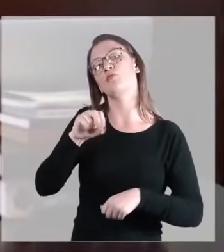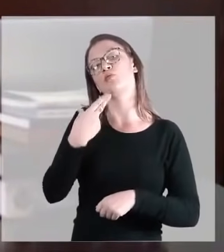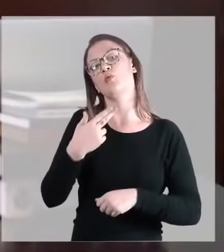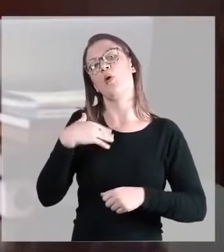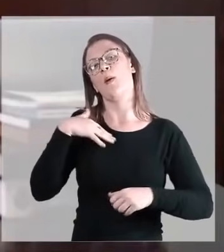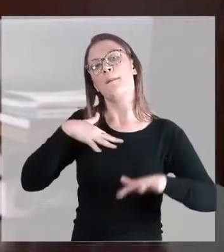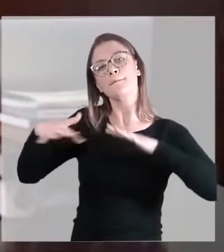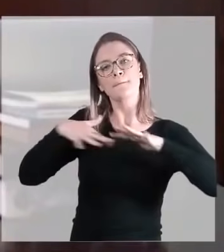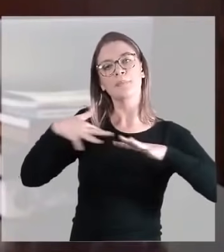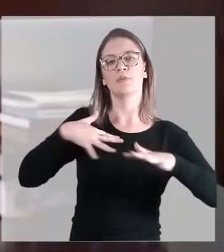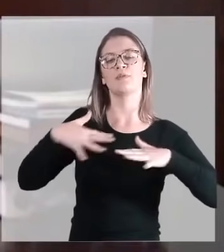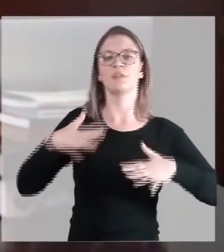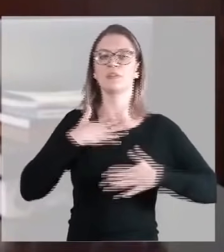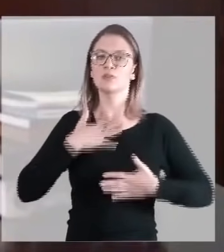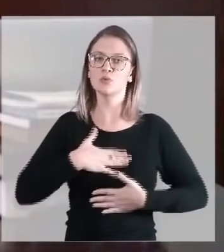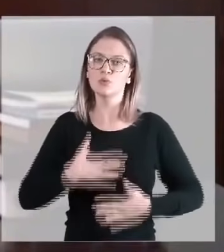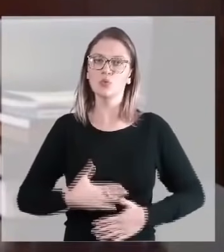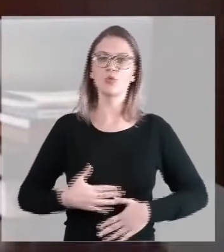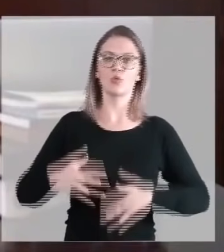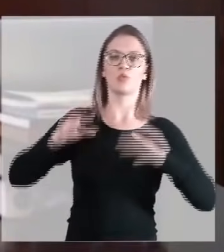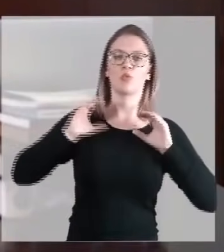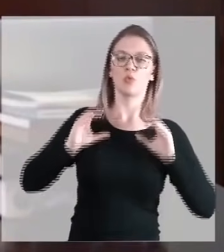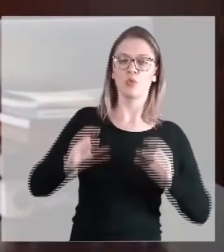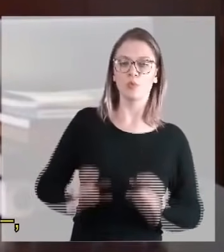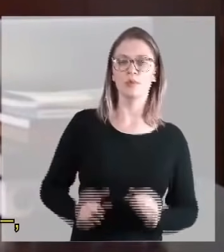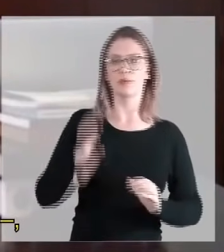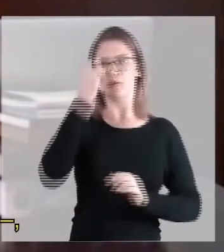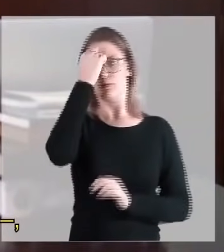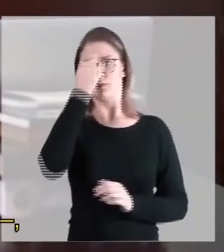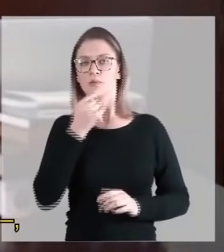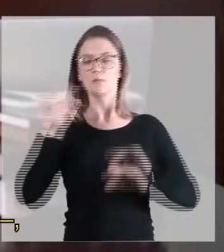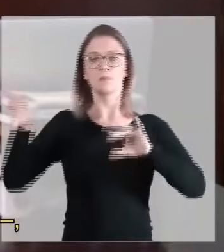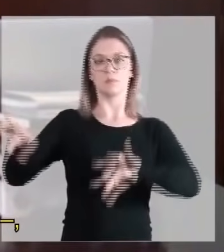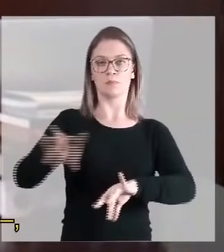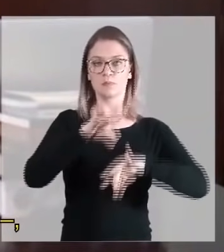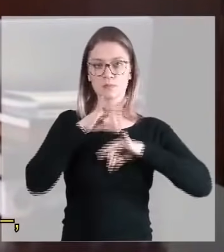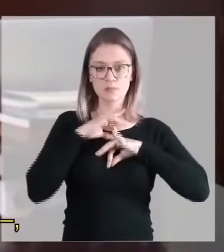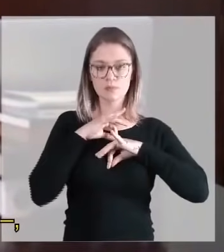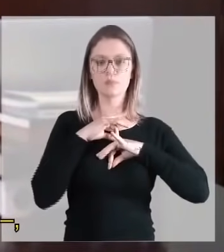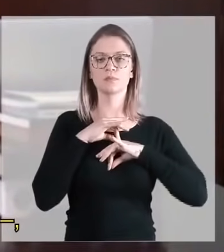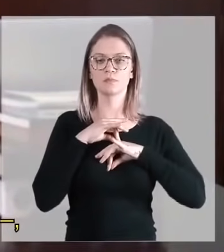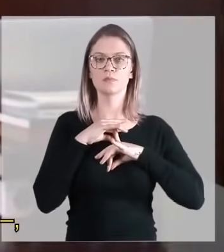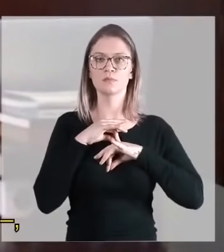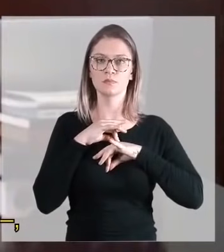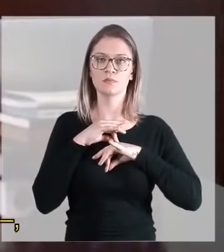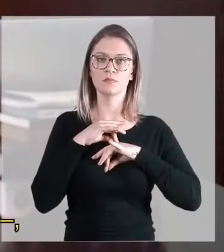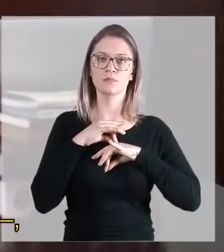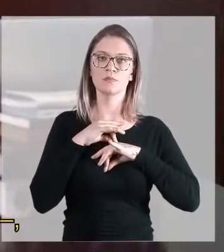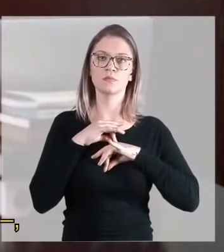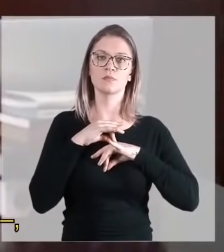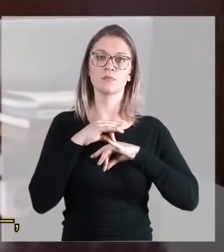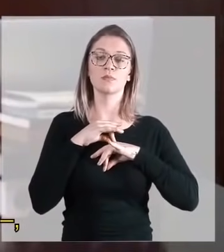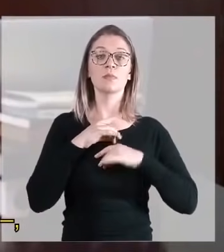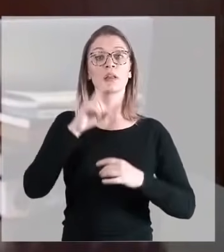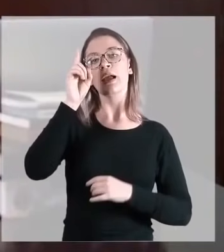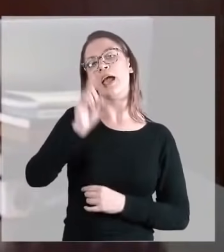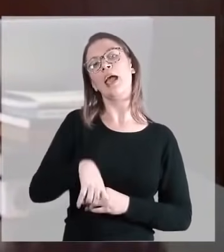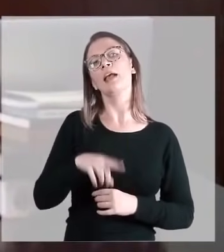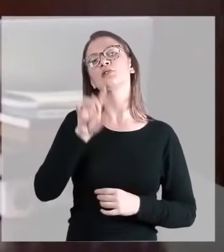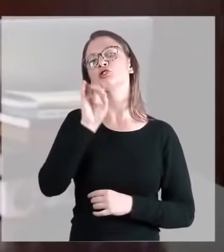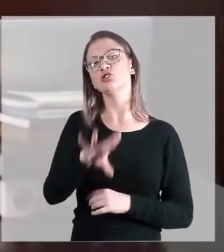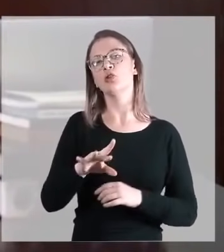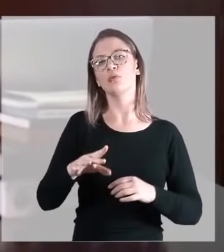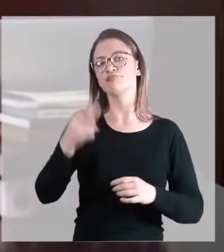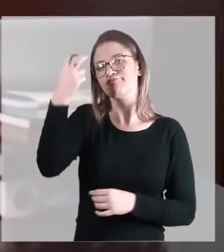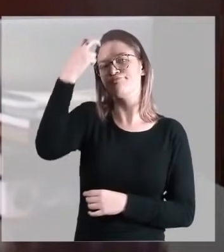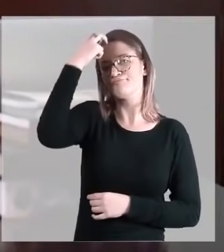a manifestação do nosso sexo, a forma como nós nos comportamos, ou a nossa performance, como diria a teórica Judith Butler, é apenas